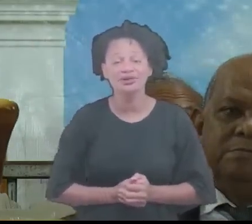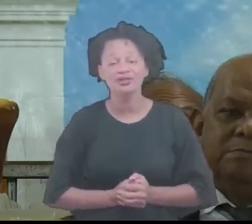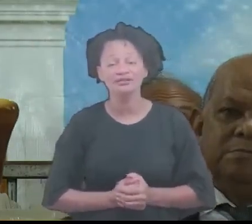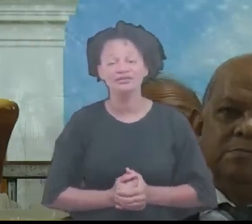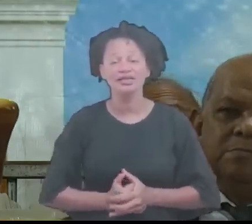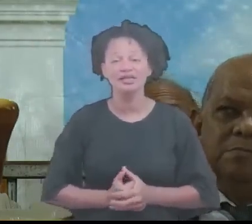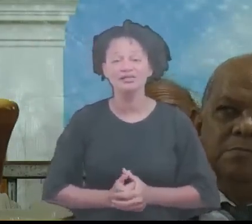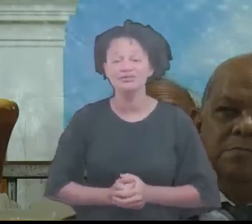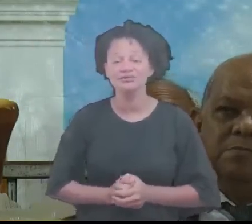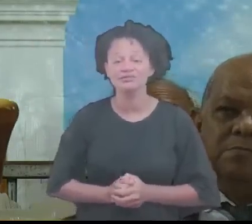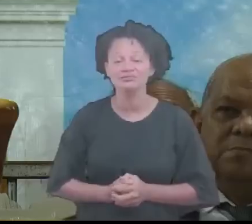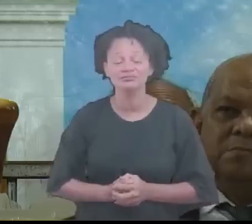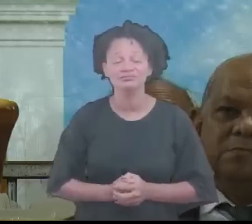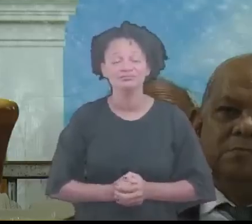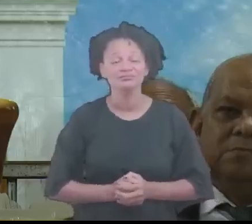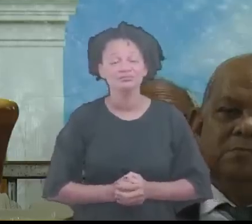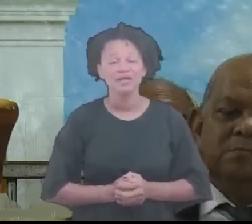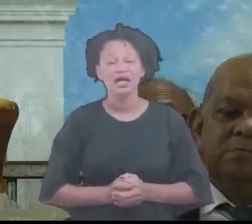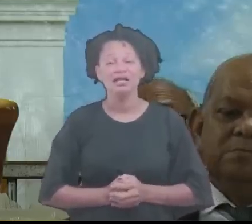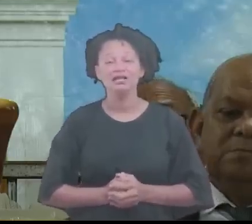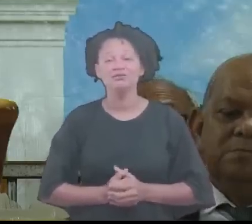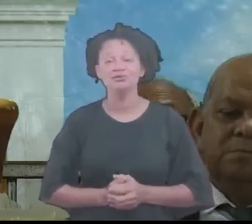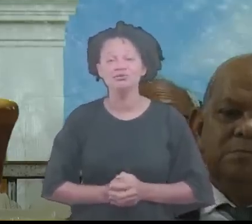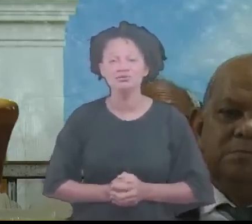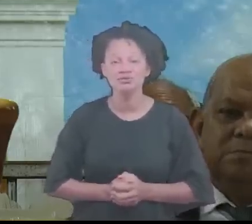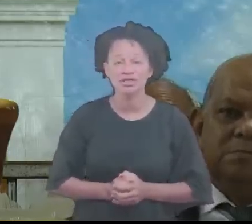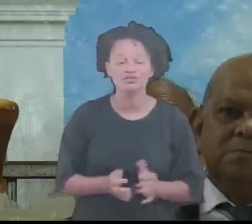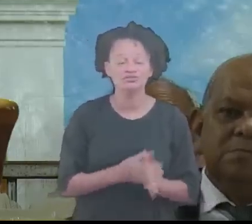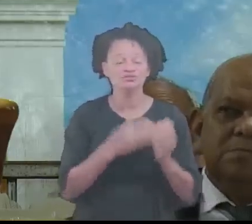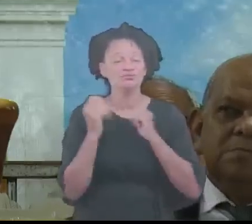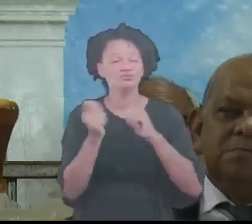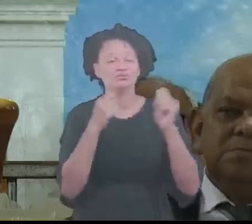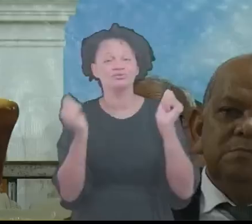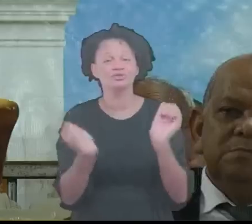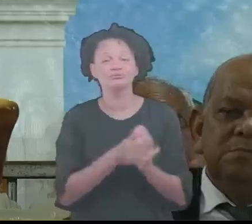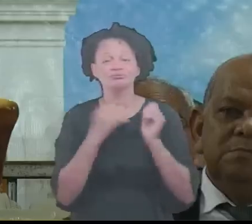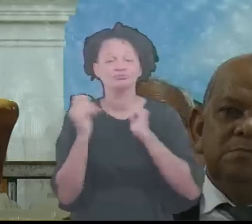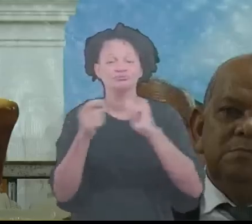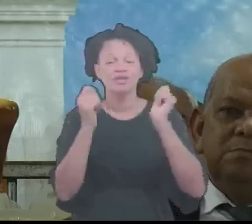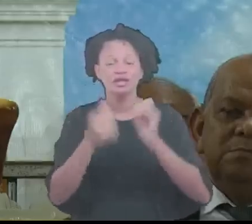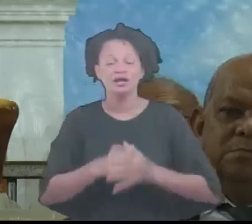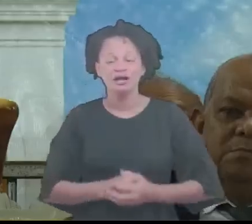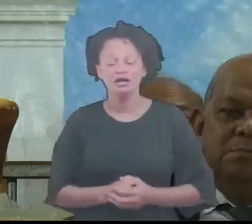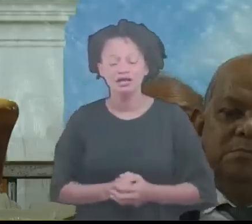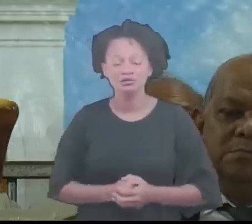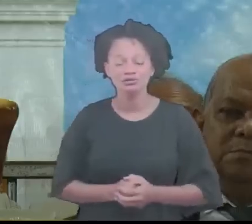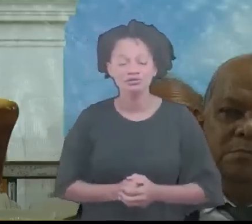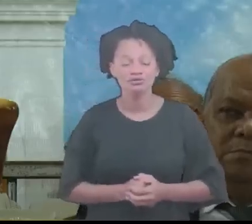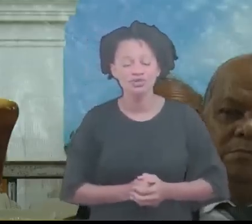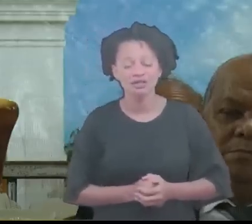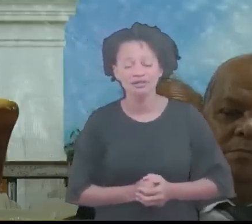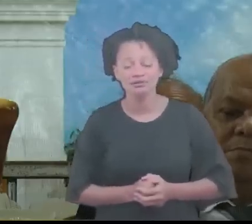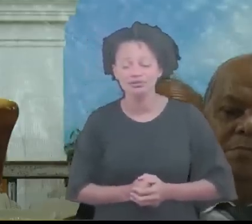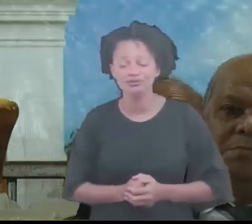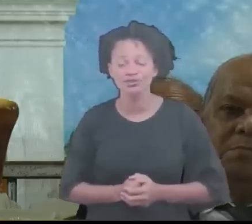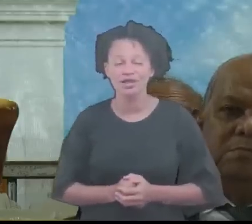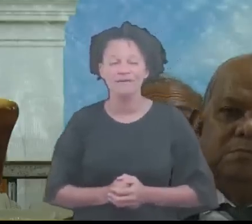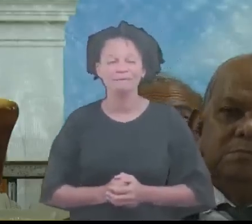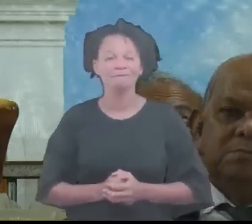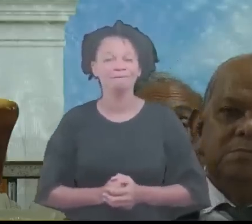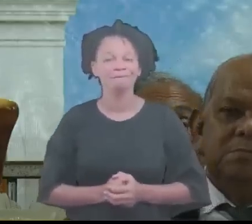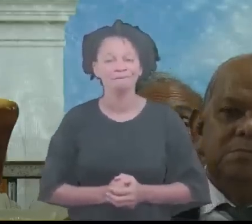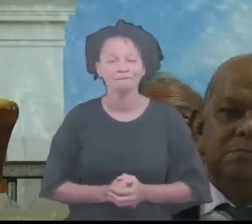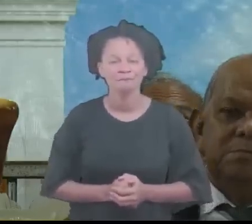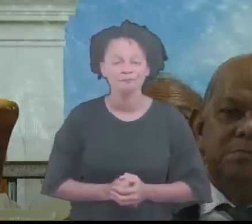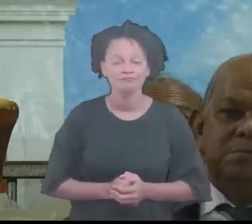Aleluia! Aleluia! Aleluia! Eita igreja, o homem do saquitel de mirra está aqui.